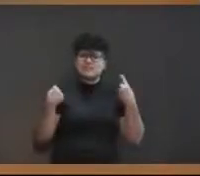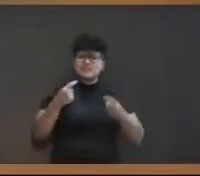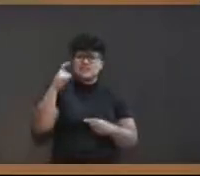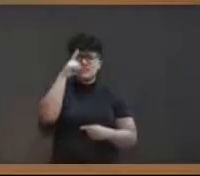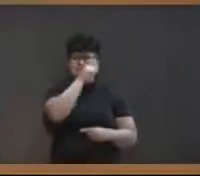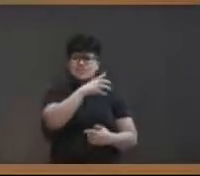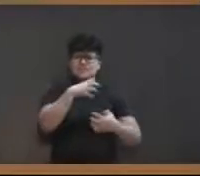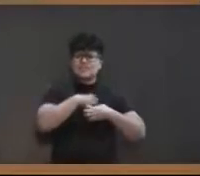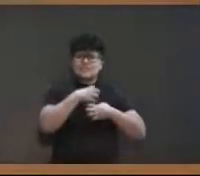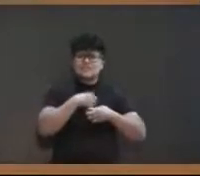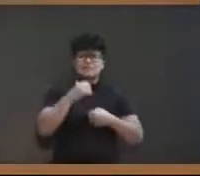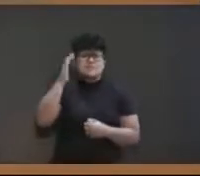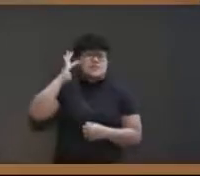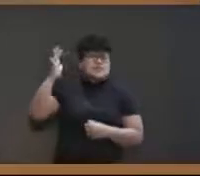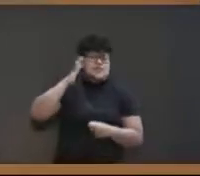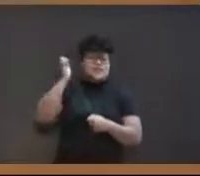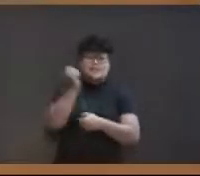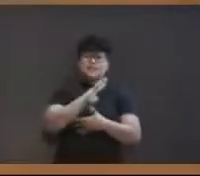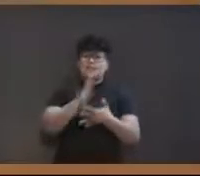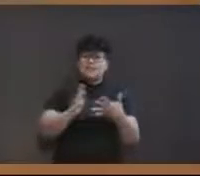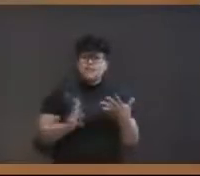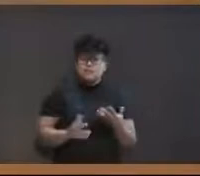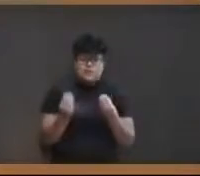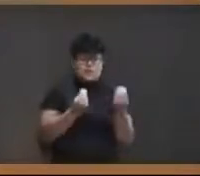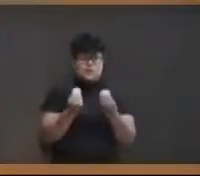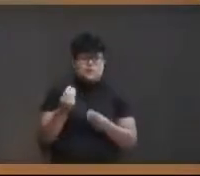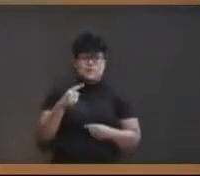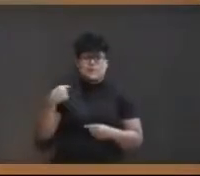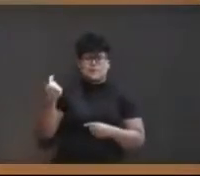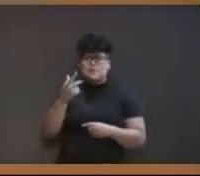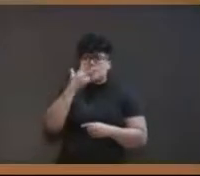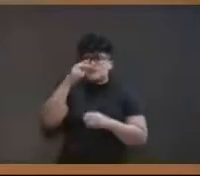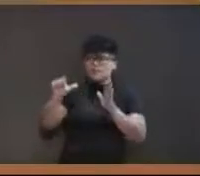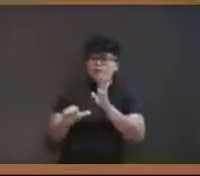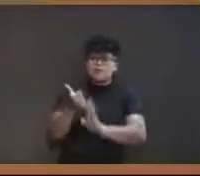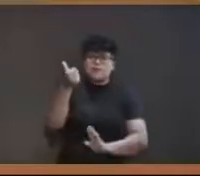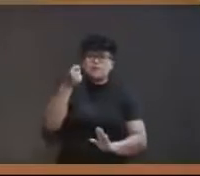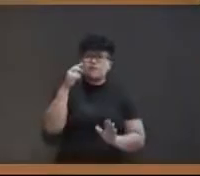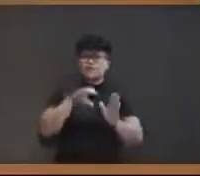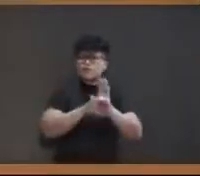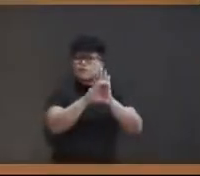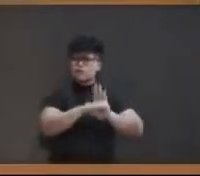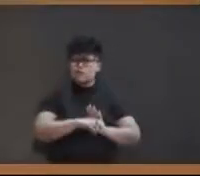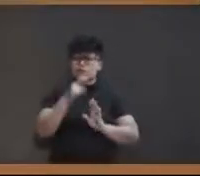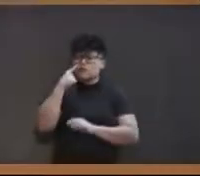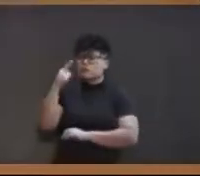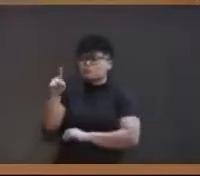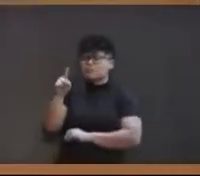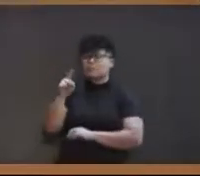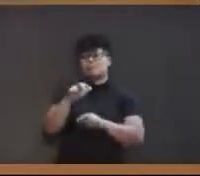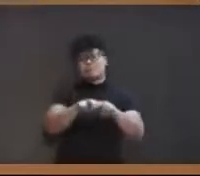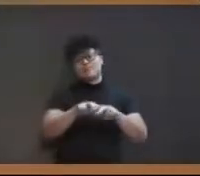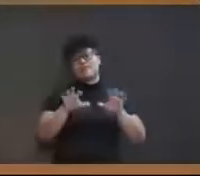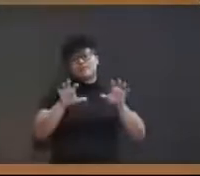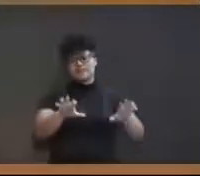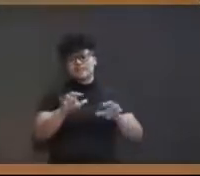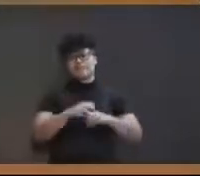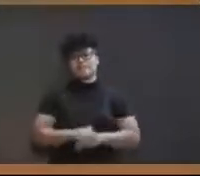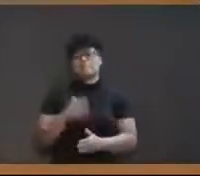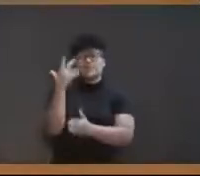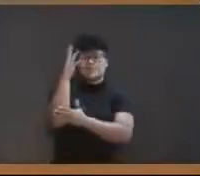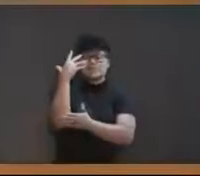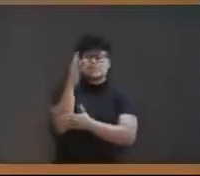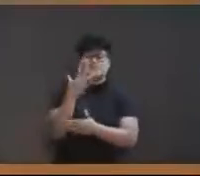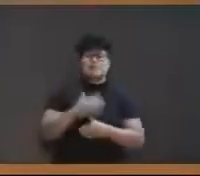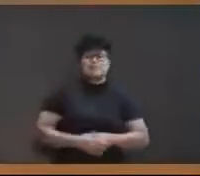seja dificuldade Imagine você em Libras né talvez a gente esteja escutando pela em certos conceitos tá bom em espessura Parabéns